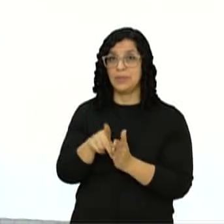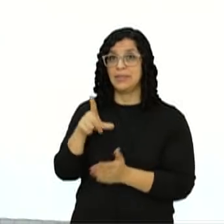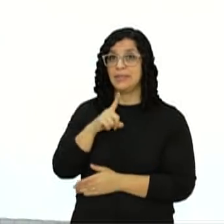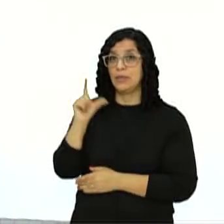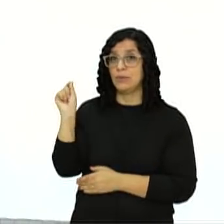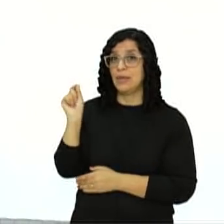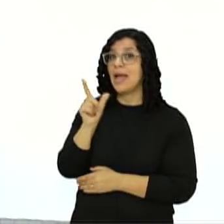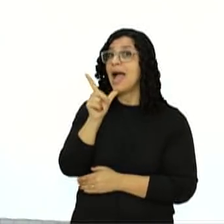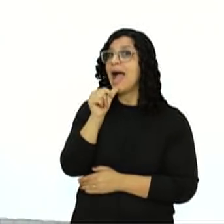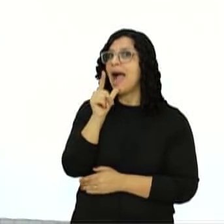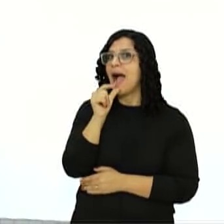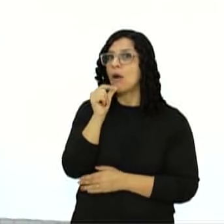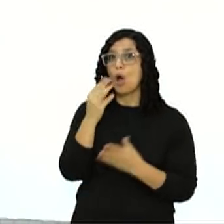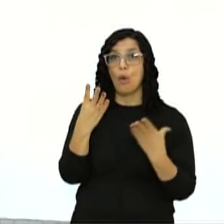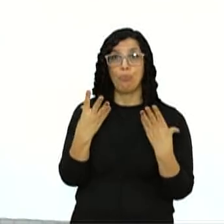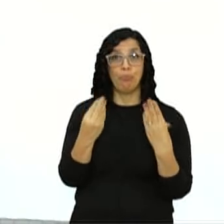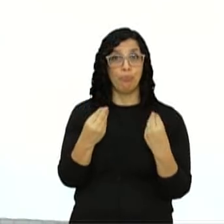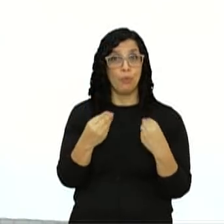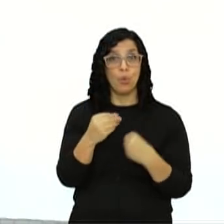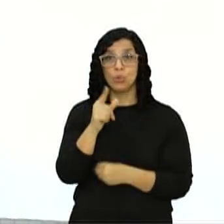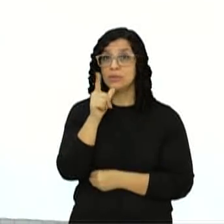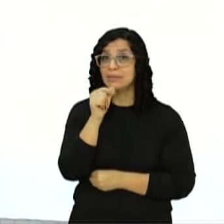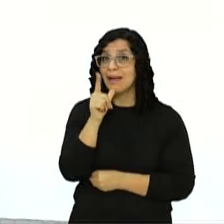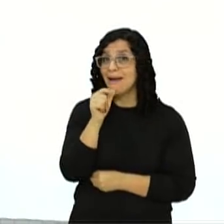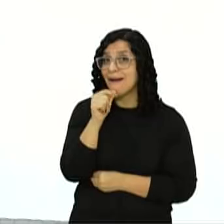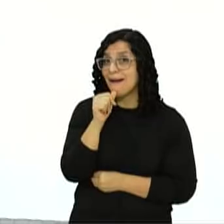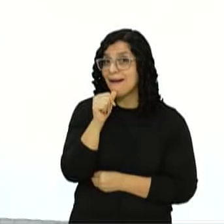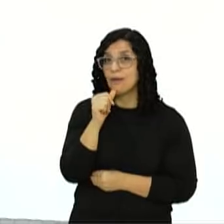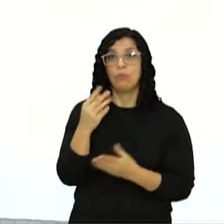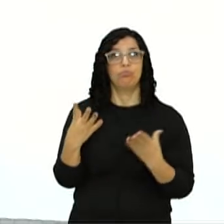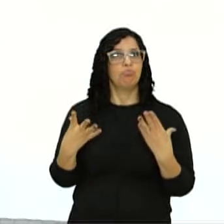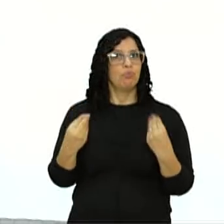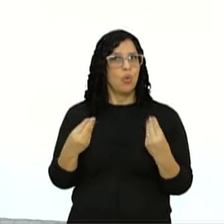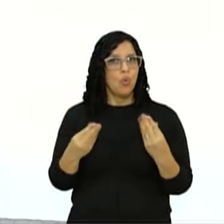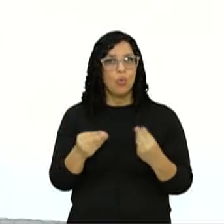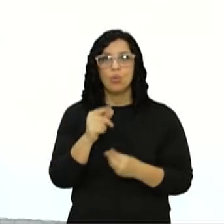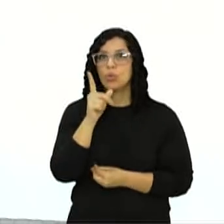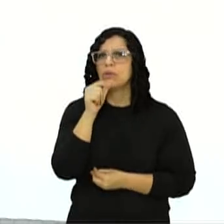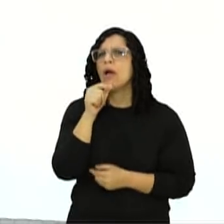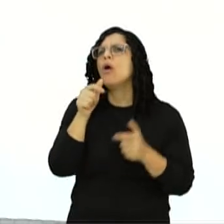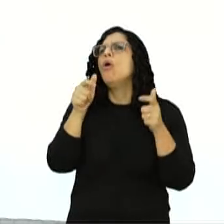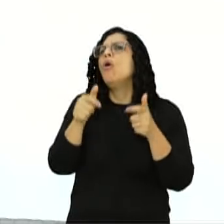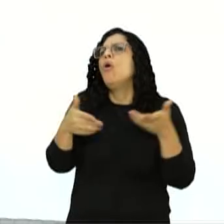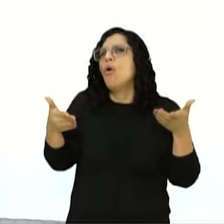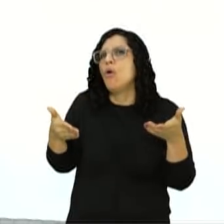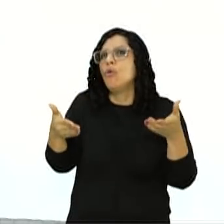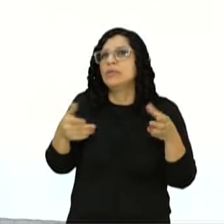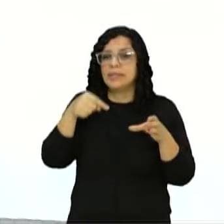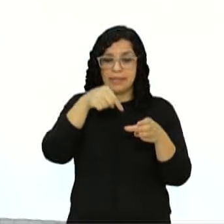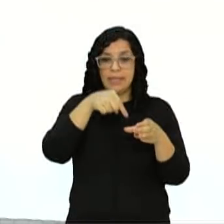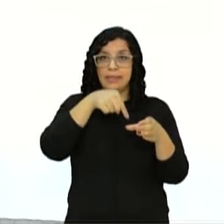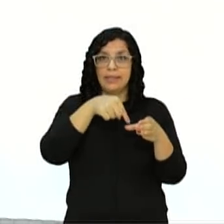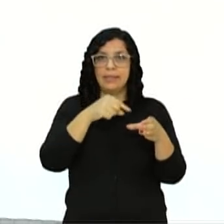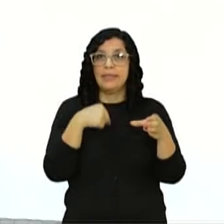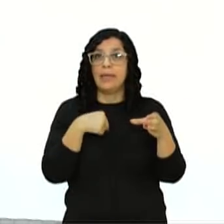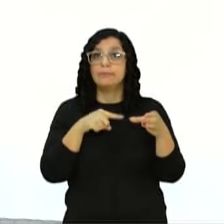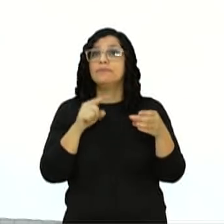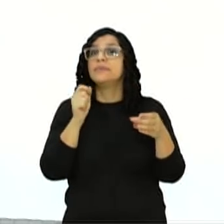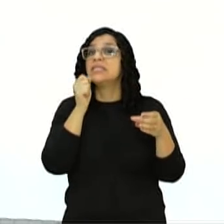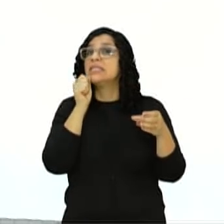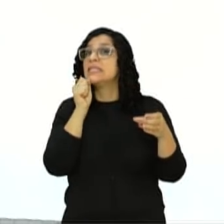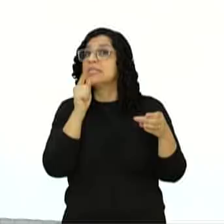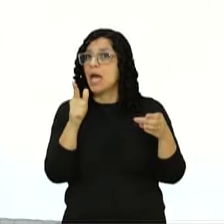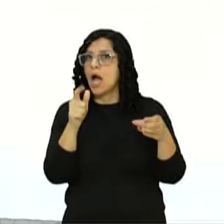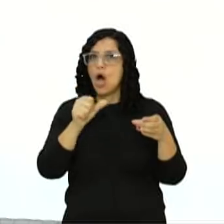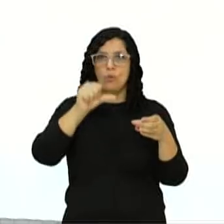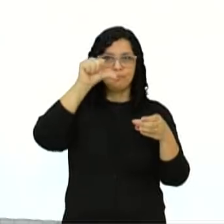Adicionando-se excesso de água. Então, você vai pôr muita água numa mistura de alguns materiais.